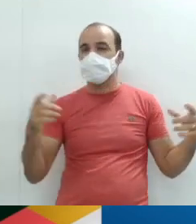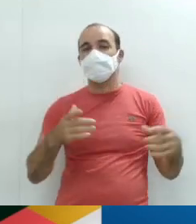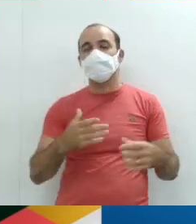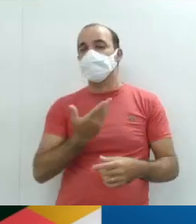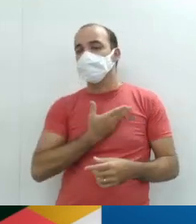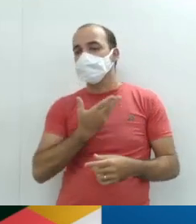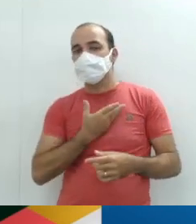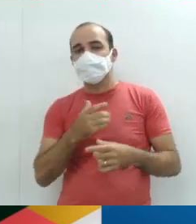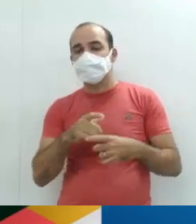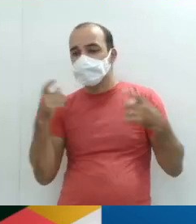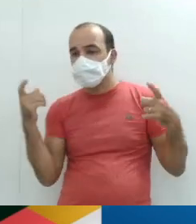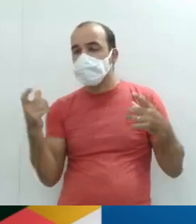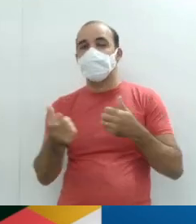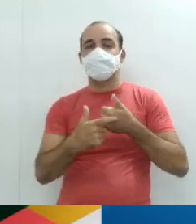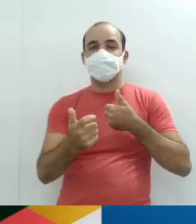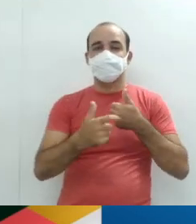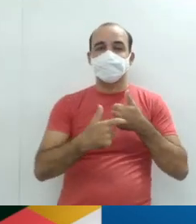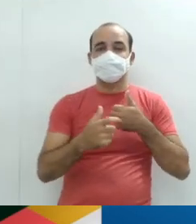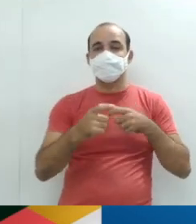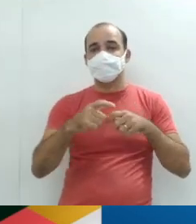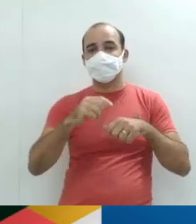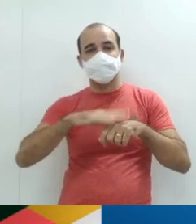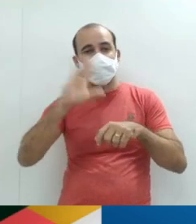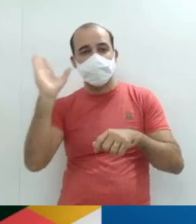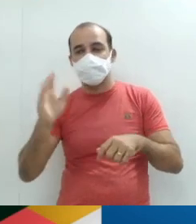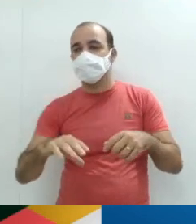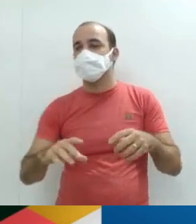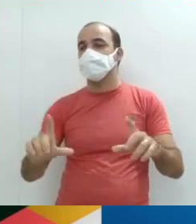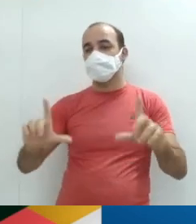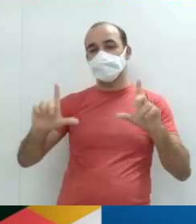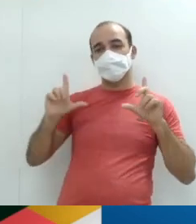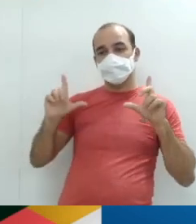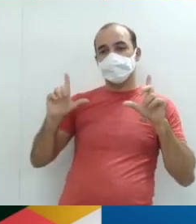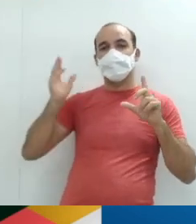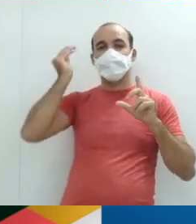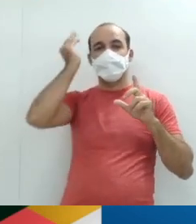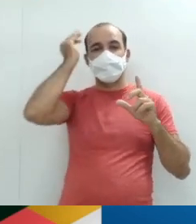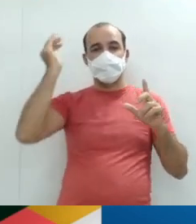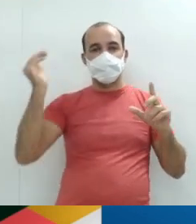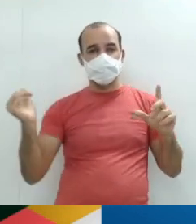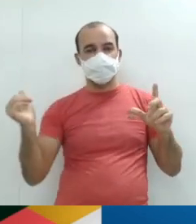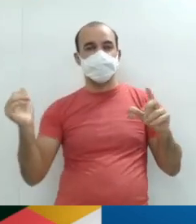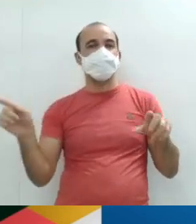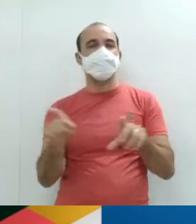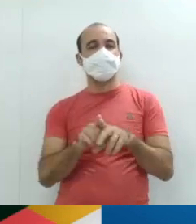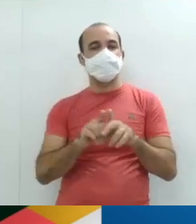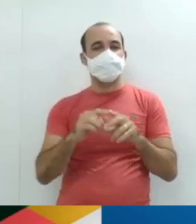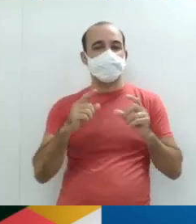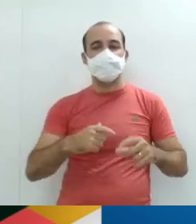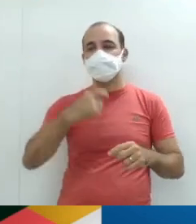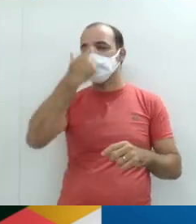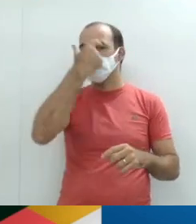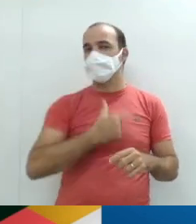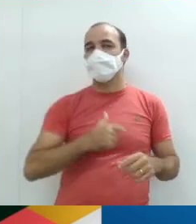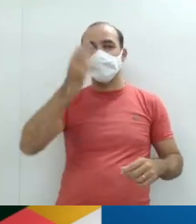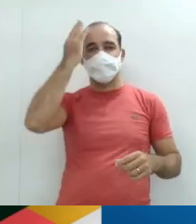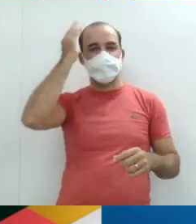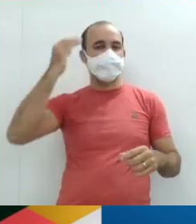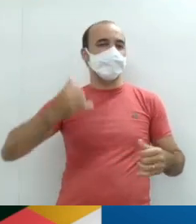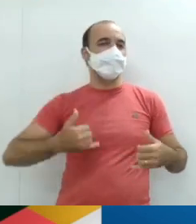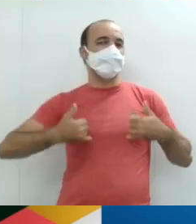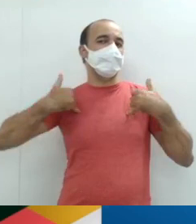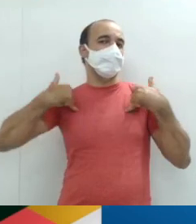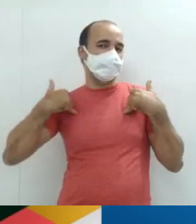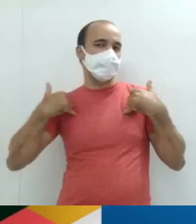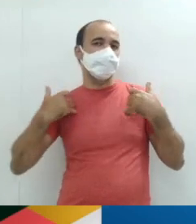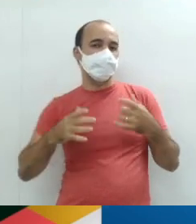viagens. Uma espécie de, segundo ele, de autoestética, um espelho de Narciso na nova tela global. E que